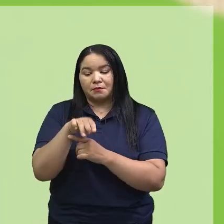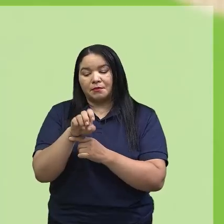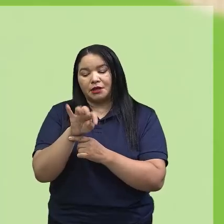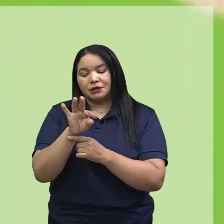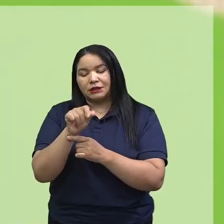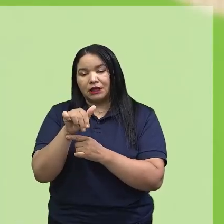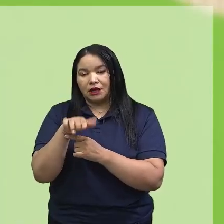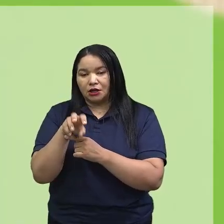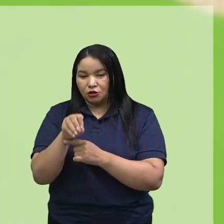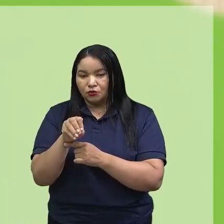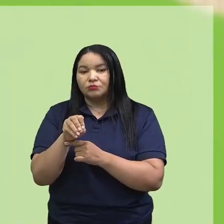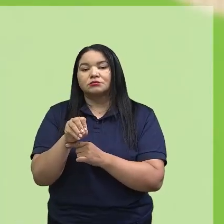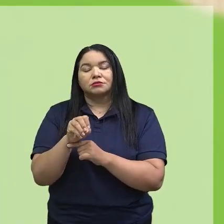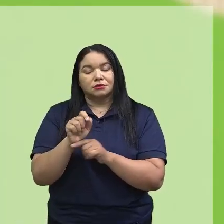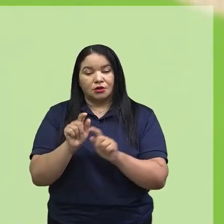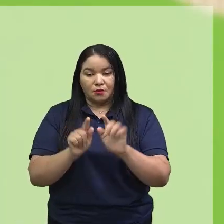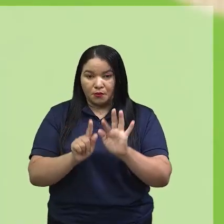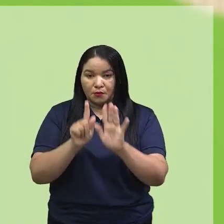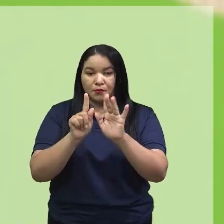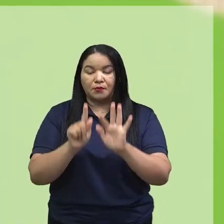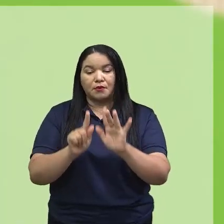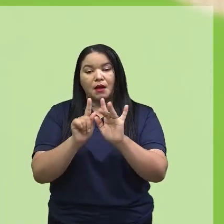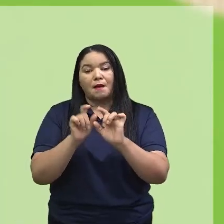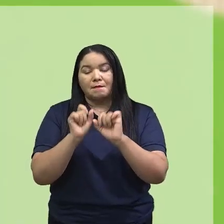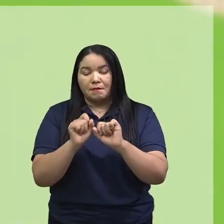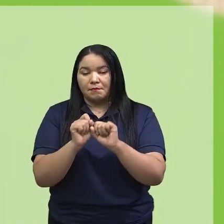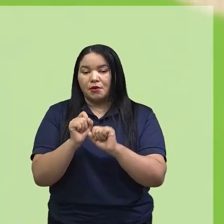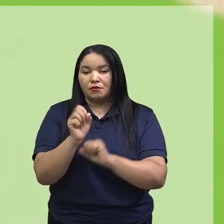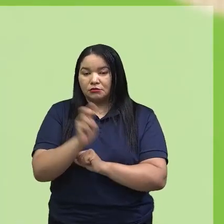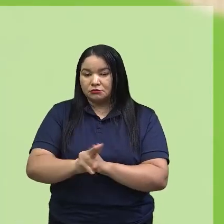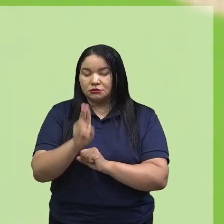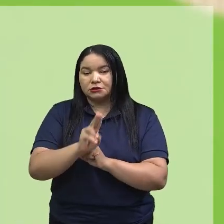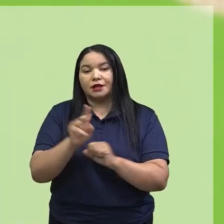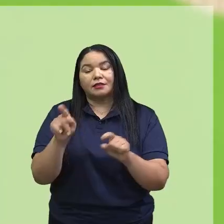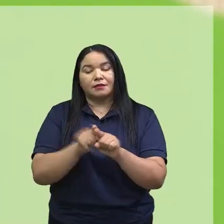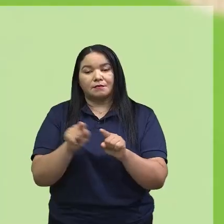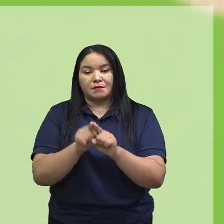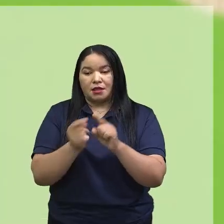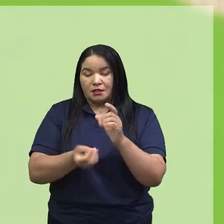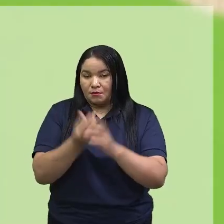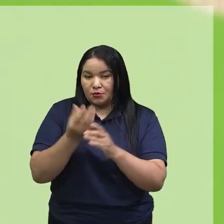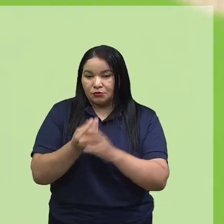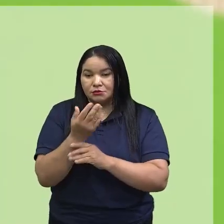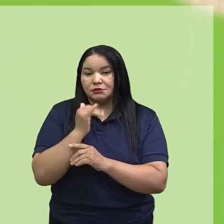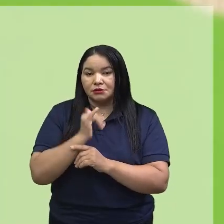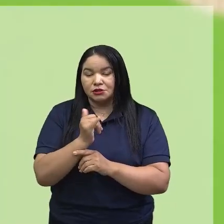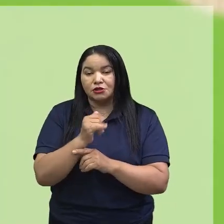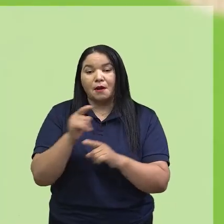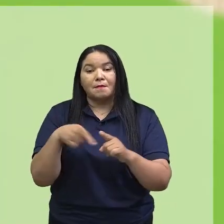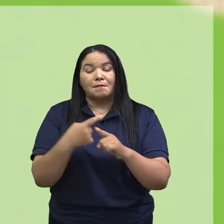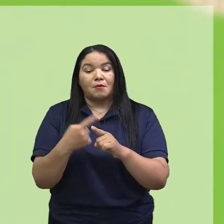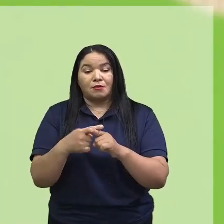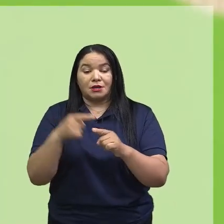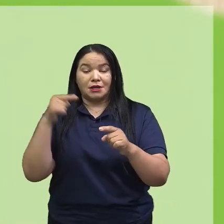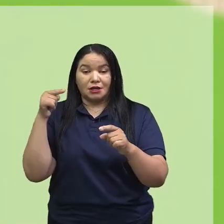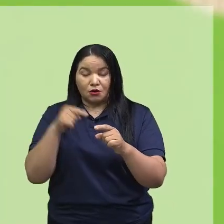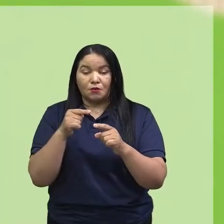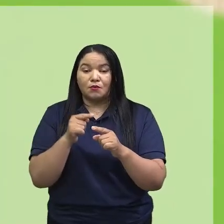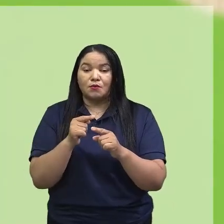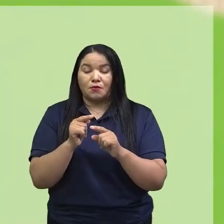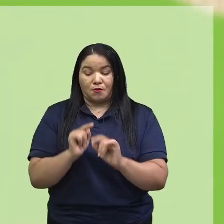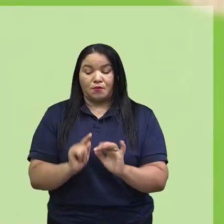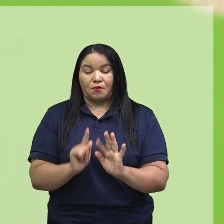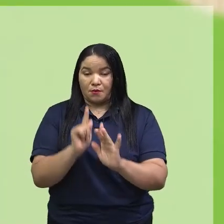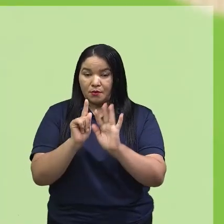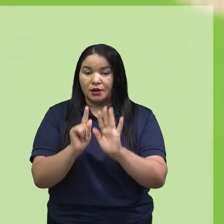metano pode ser utilizado para a produção energética também, porque ele também é inflamável, o metano, né? E ele pode